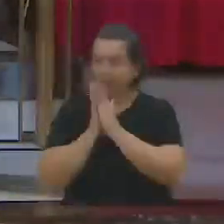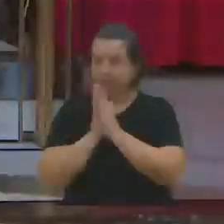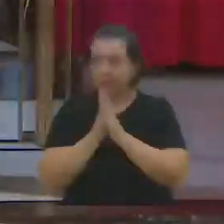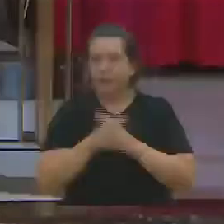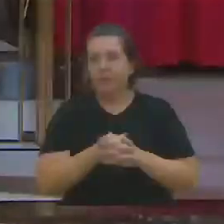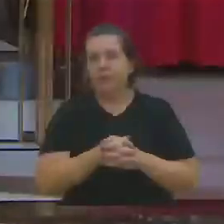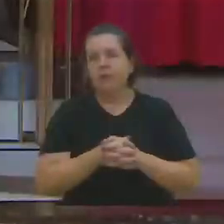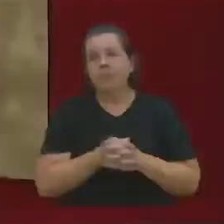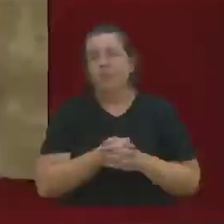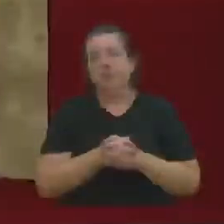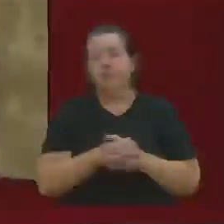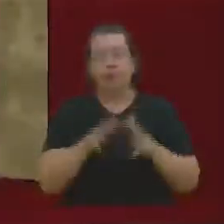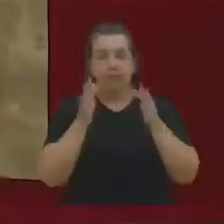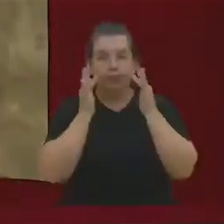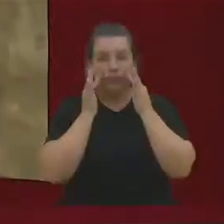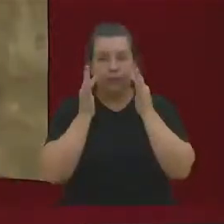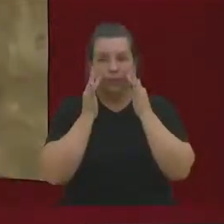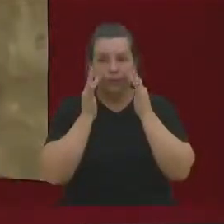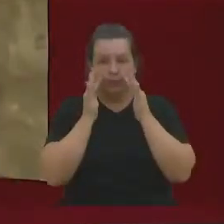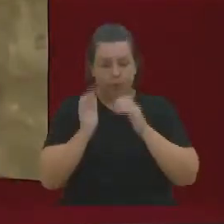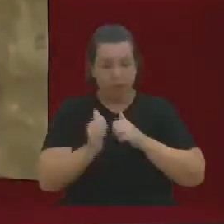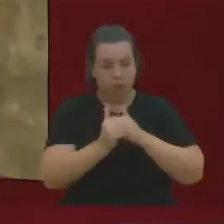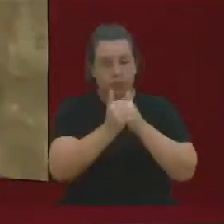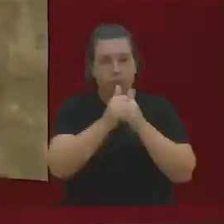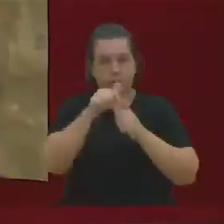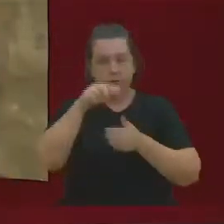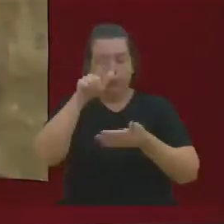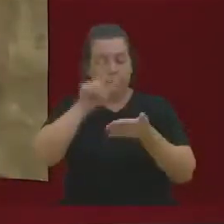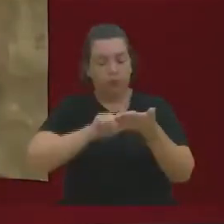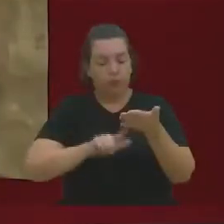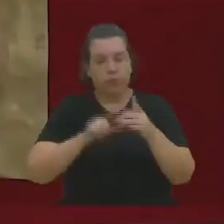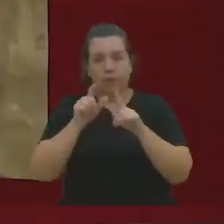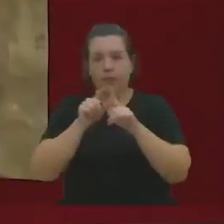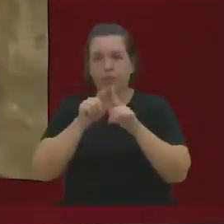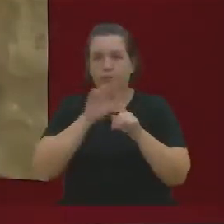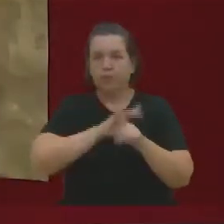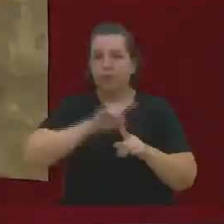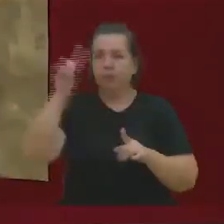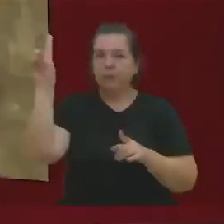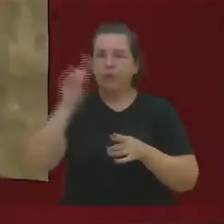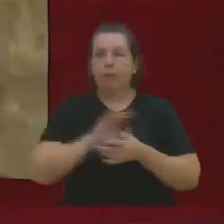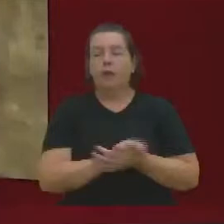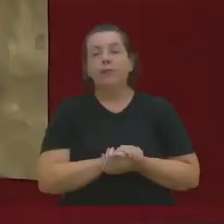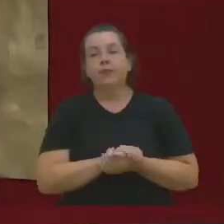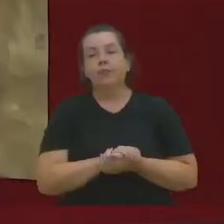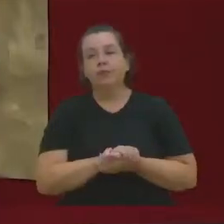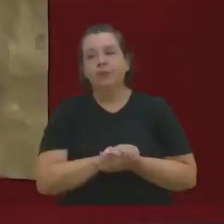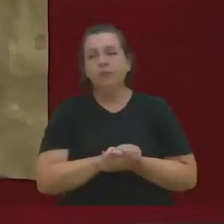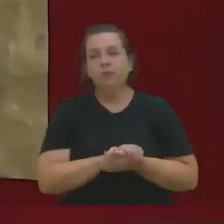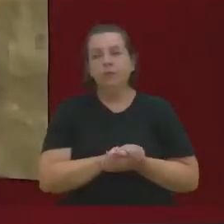Amém. Atentos, acompanhemos a liturgia da palavra.